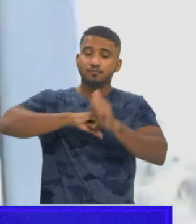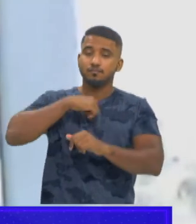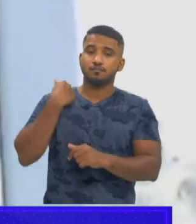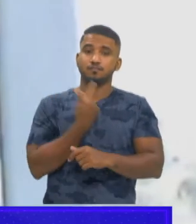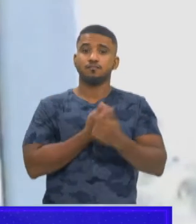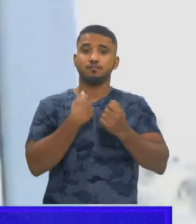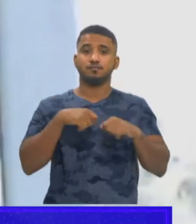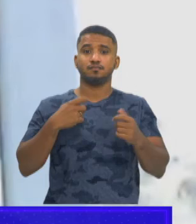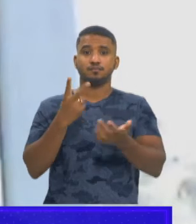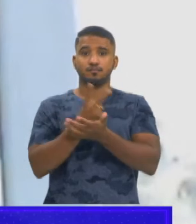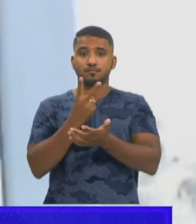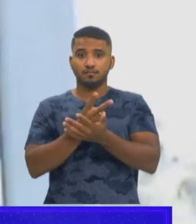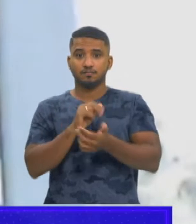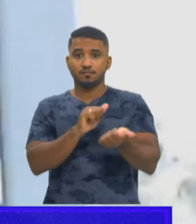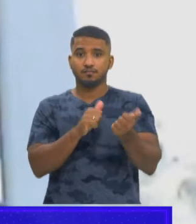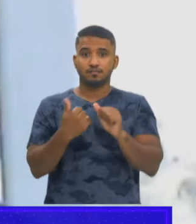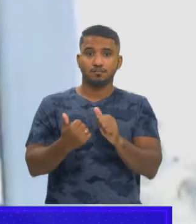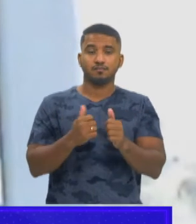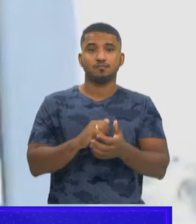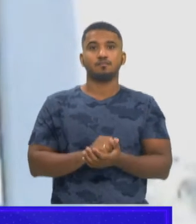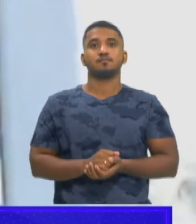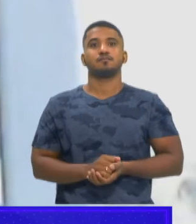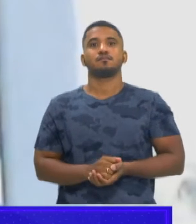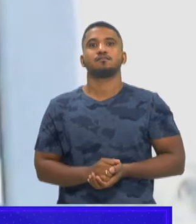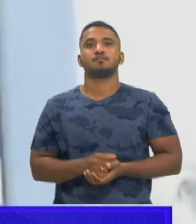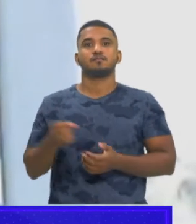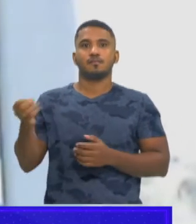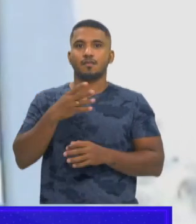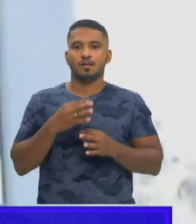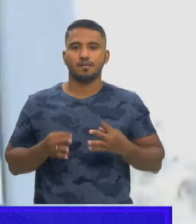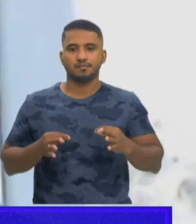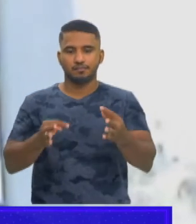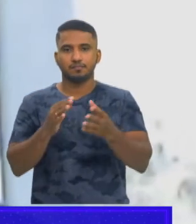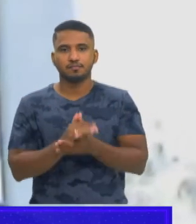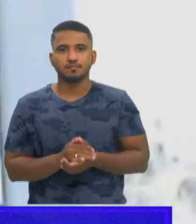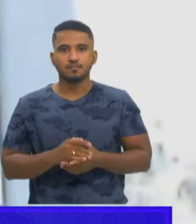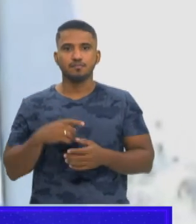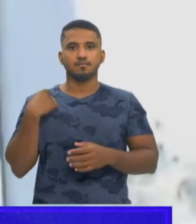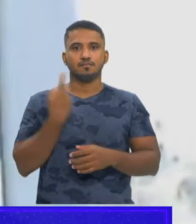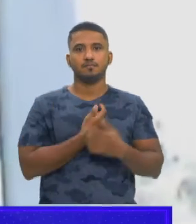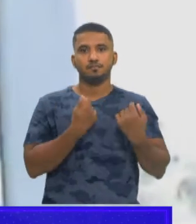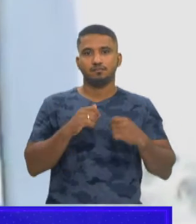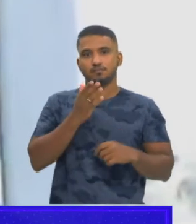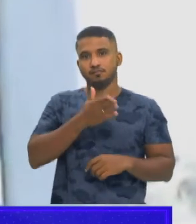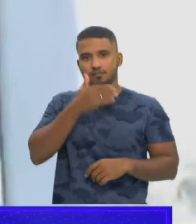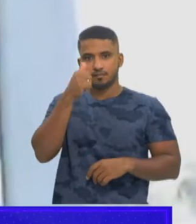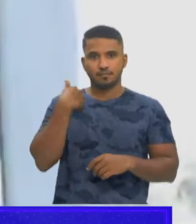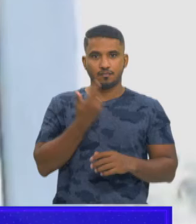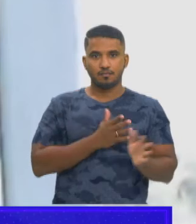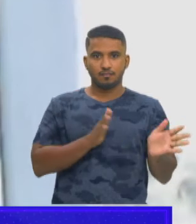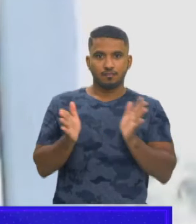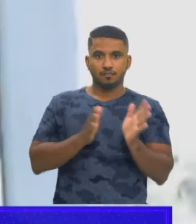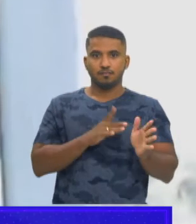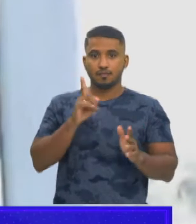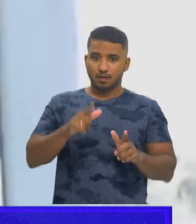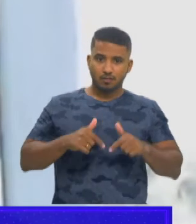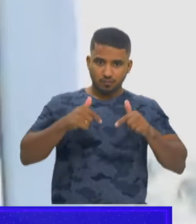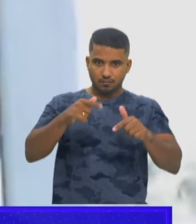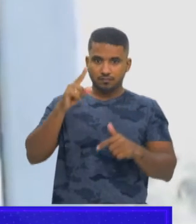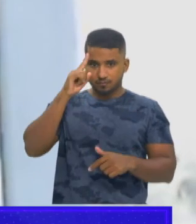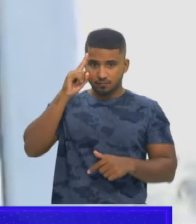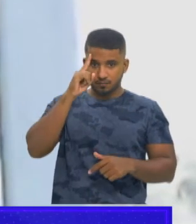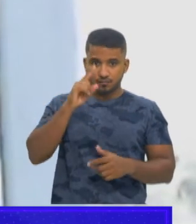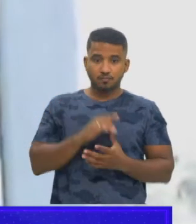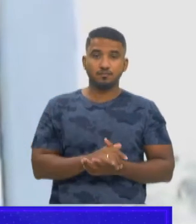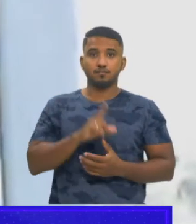estar nos adaptando às novas tecnologias, nós temos que estar melhorando a nossa acessibilidade. Isso é uma luta diária. Então, é extremamente